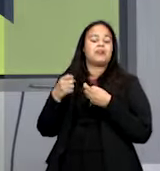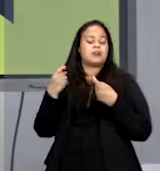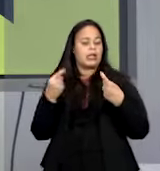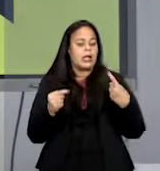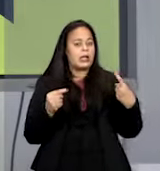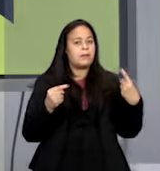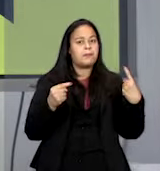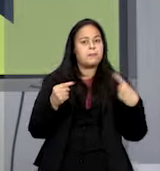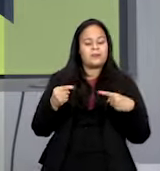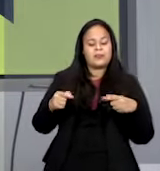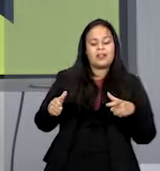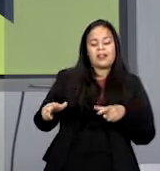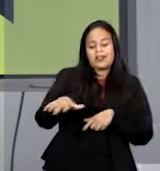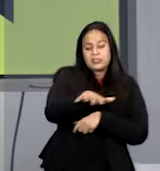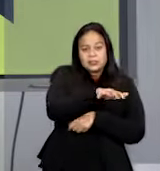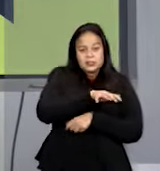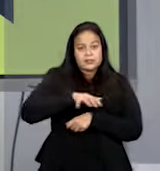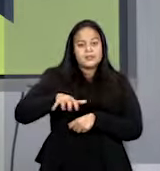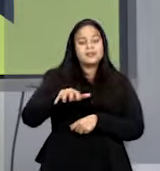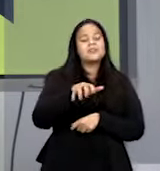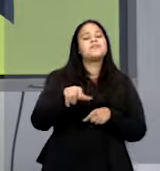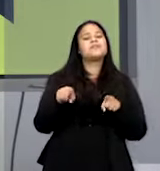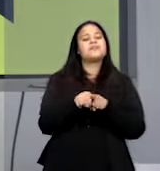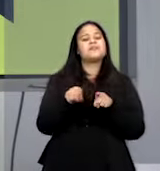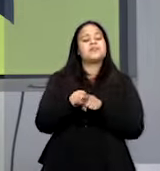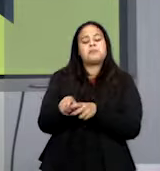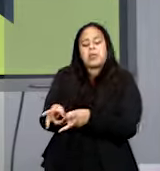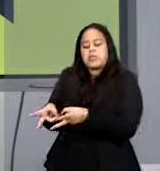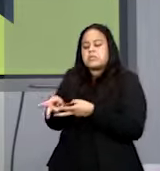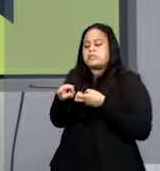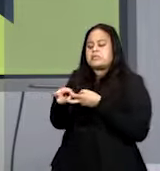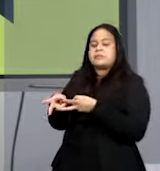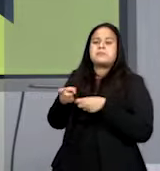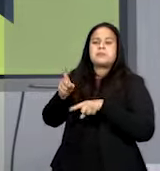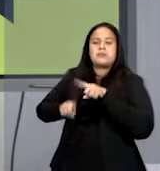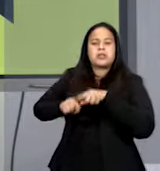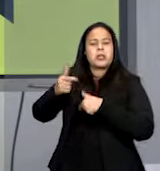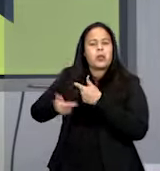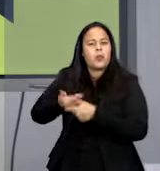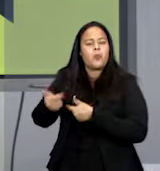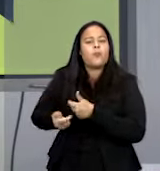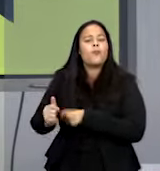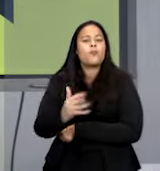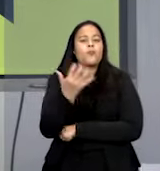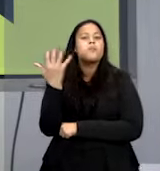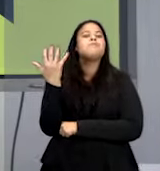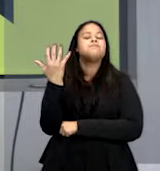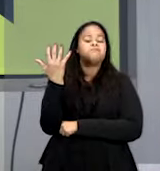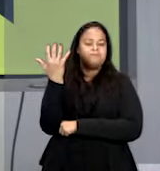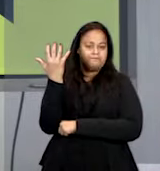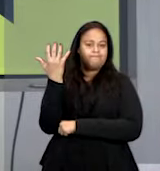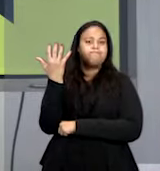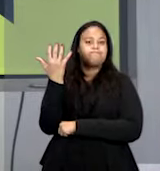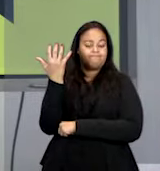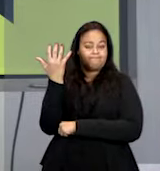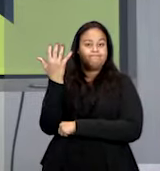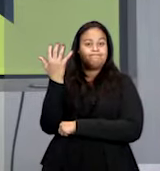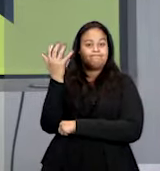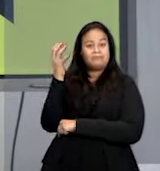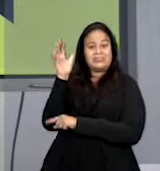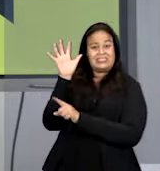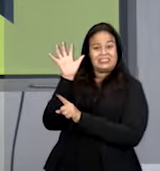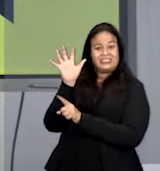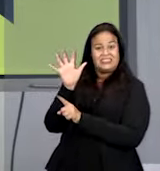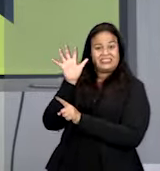de espaço e essa retirada de produtos da natureza são também interferências humanas